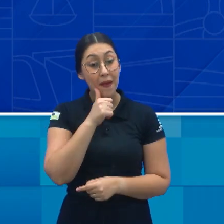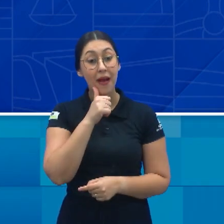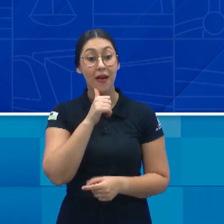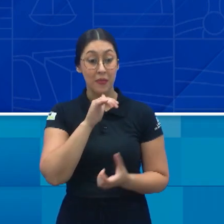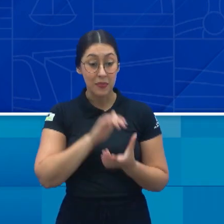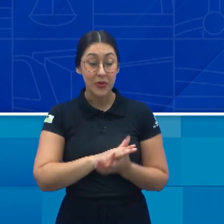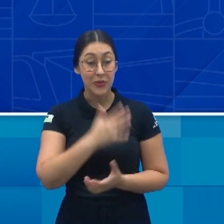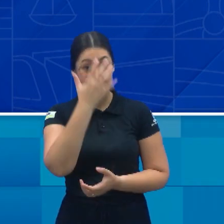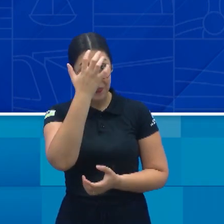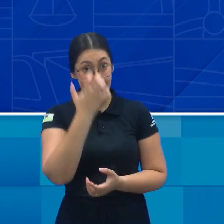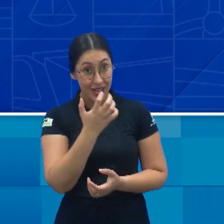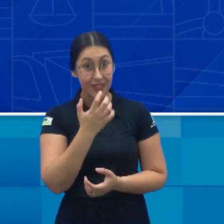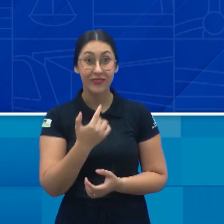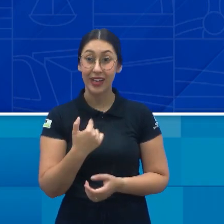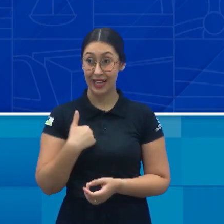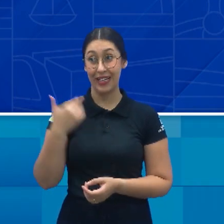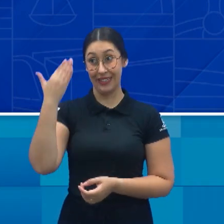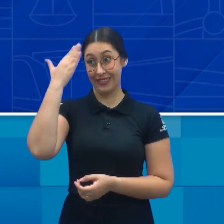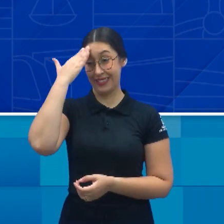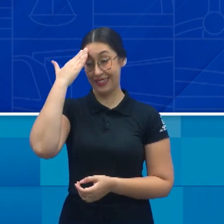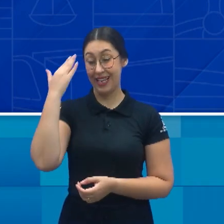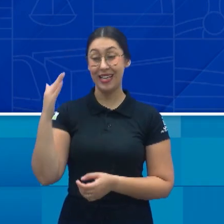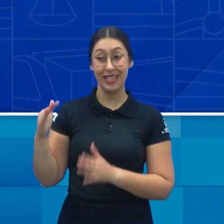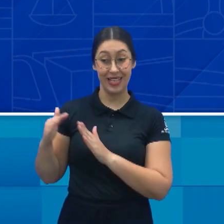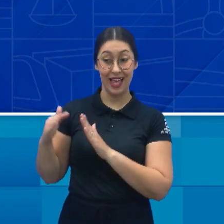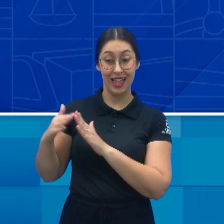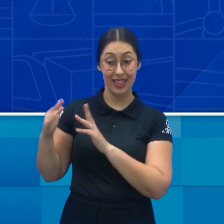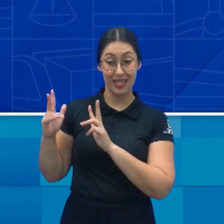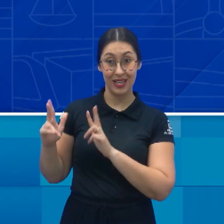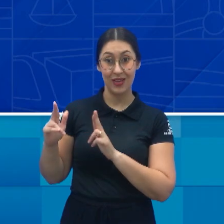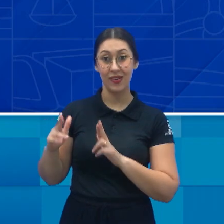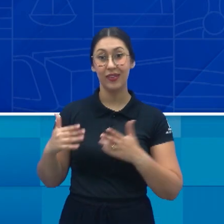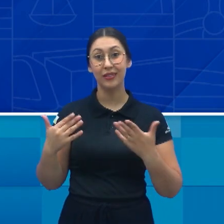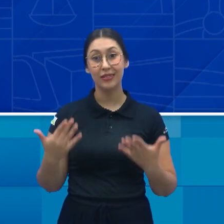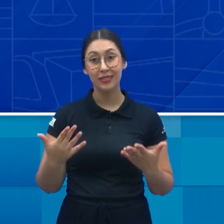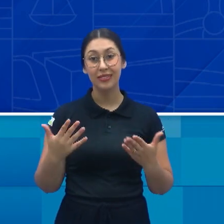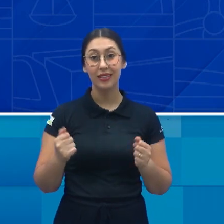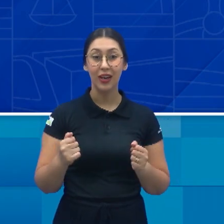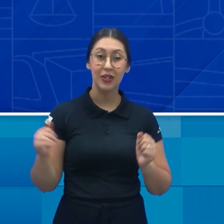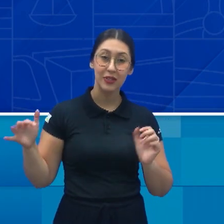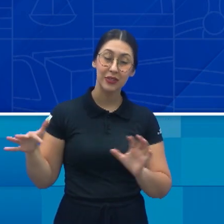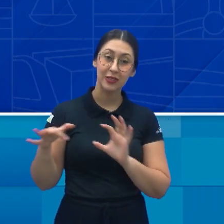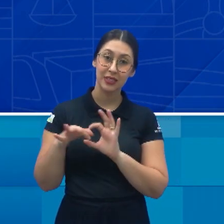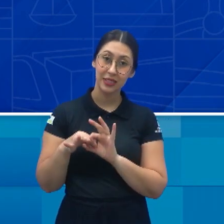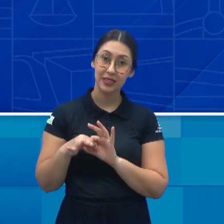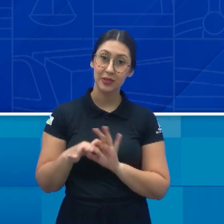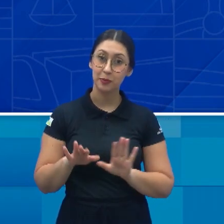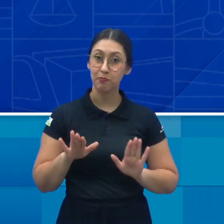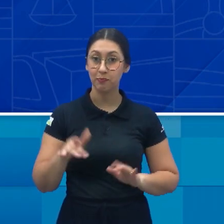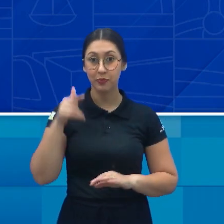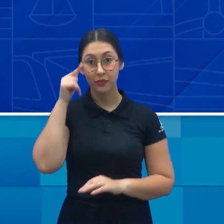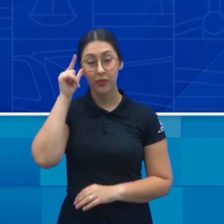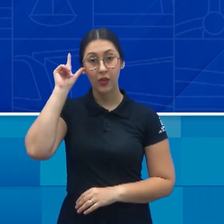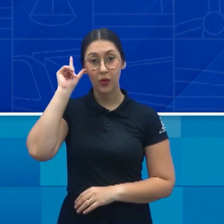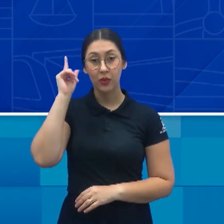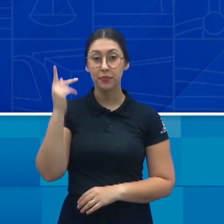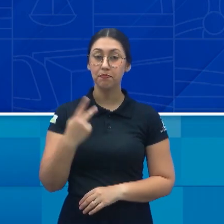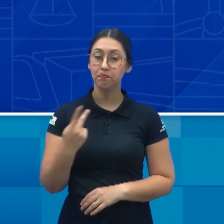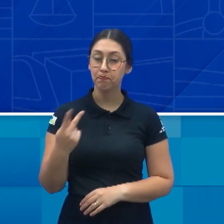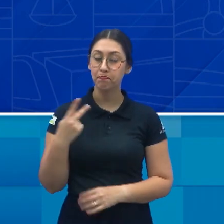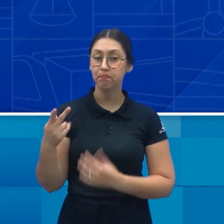como é que eu apanho em casa também. E nisso a gente tem essa conexão. Mas ontem, a gente conversando